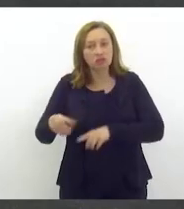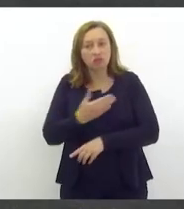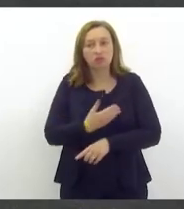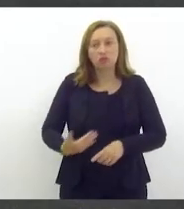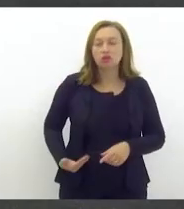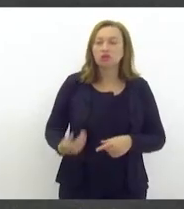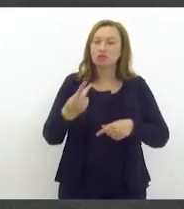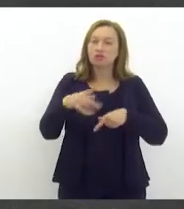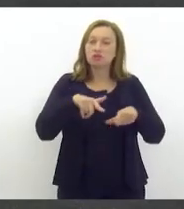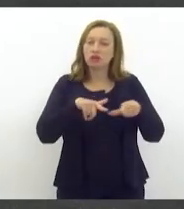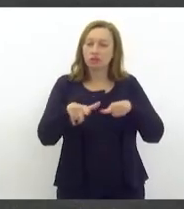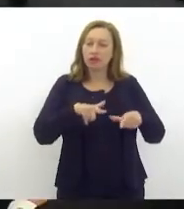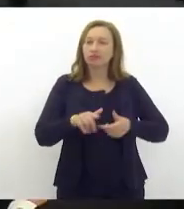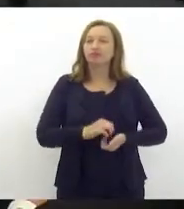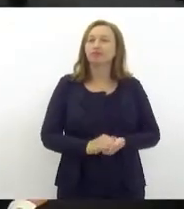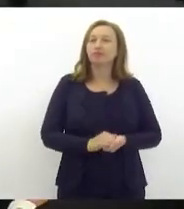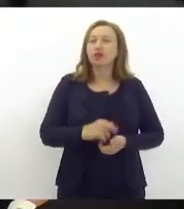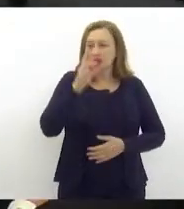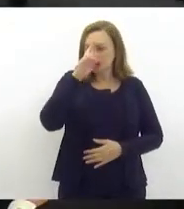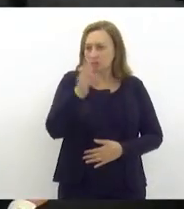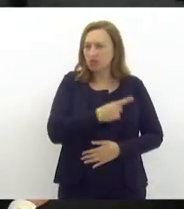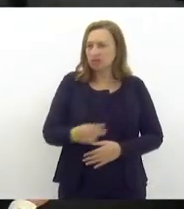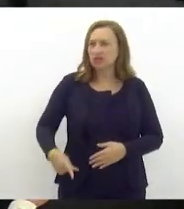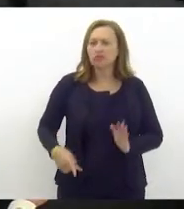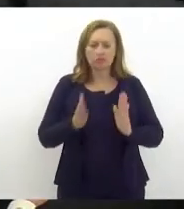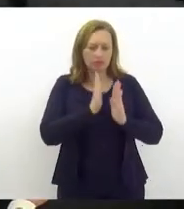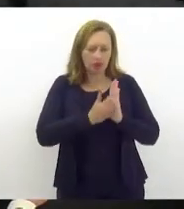exercício da sua função. Senhor presidente, pela ordem.